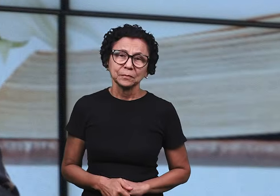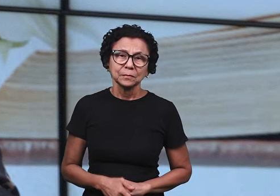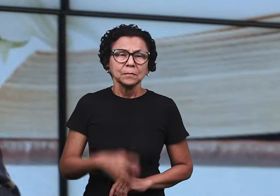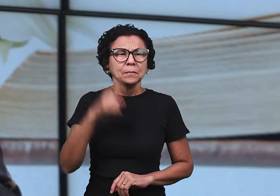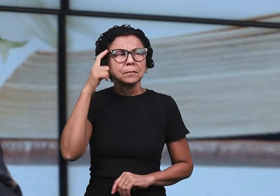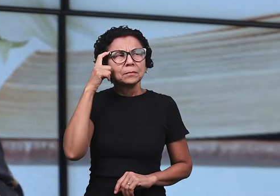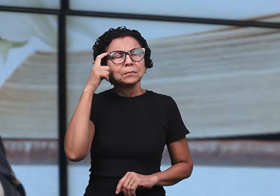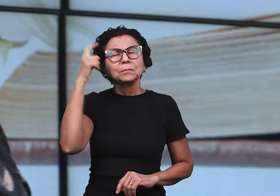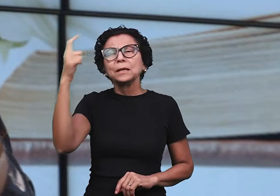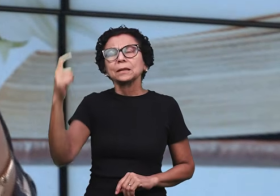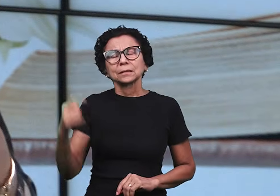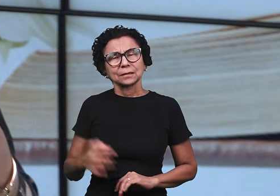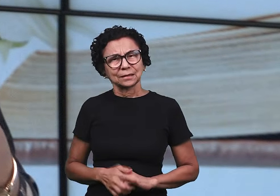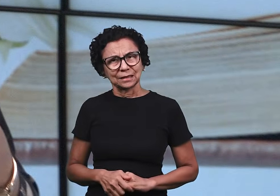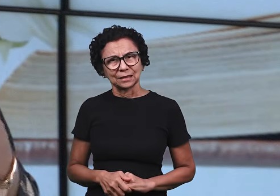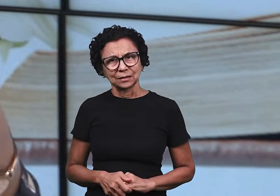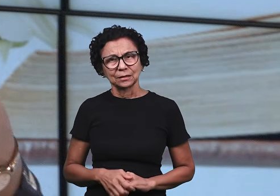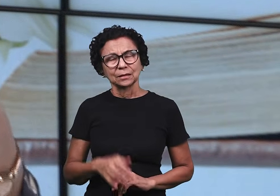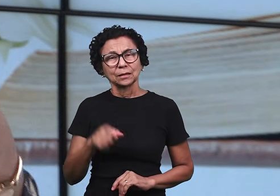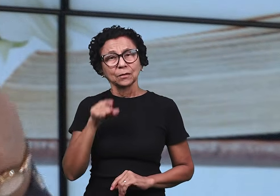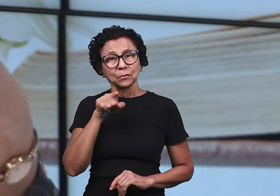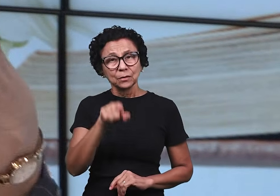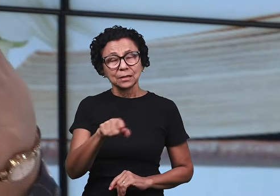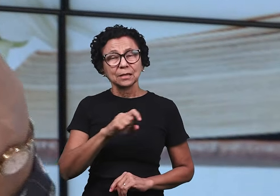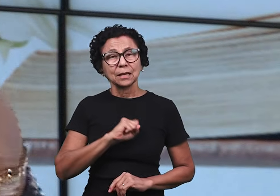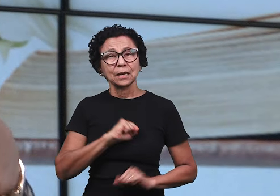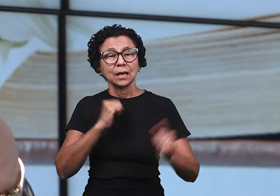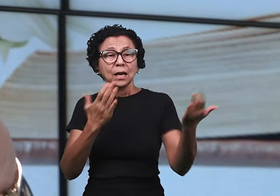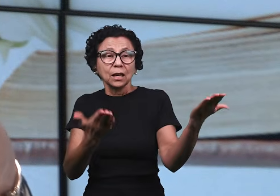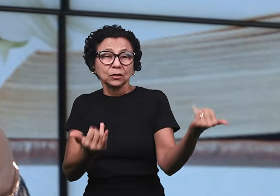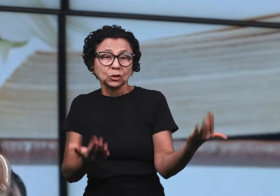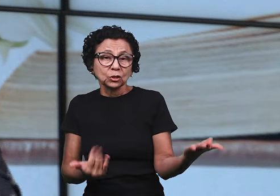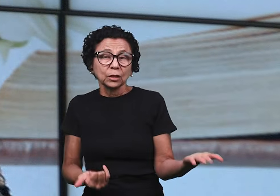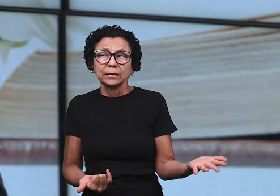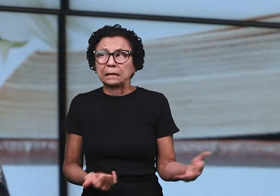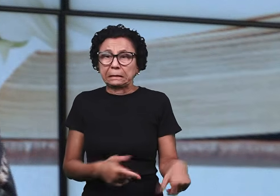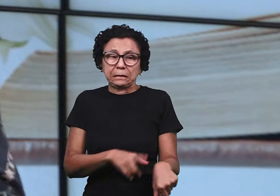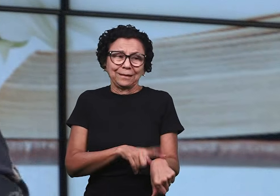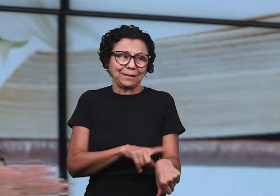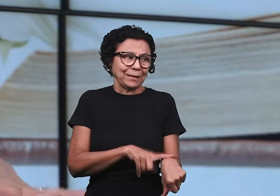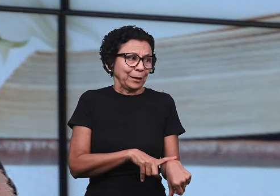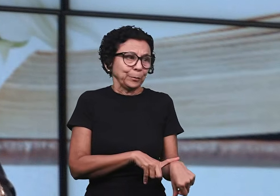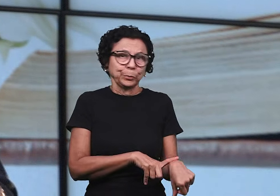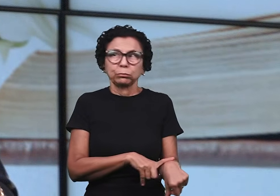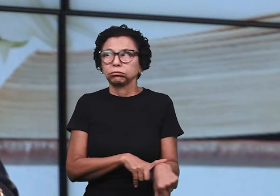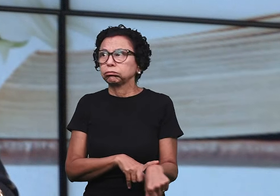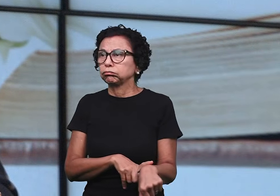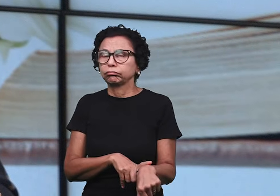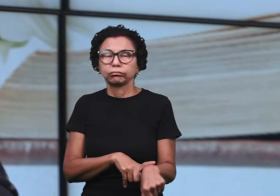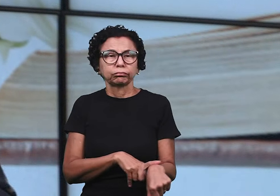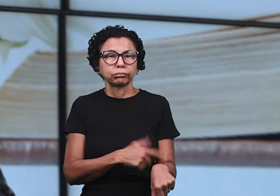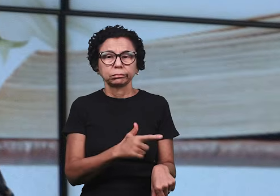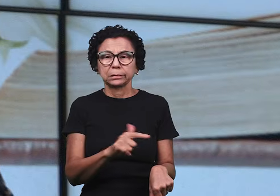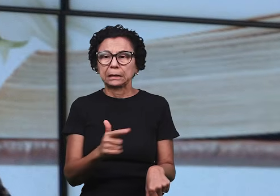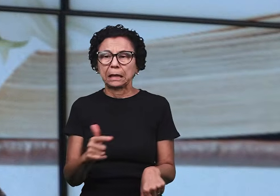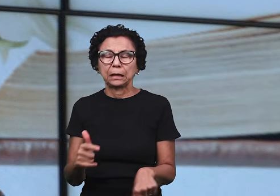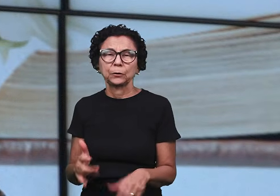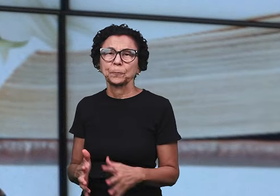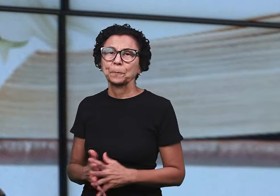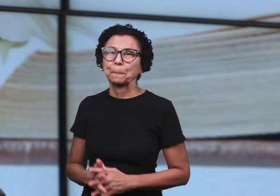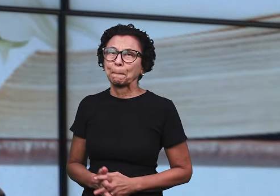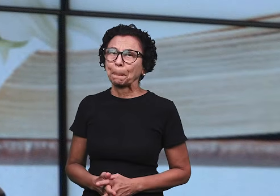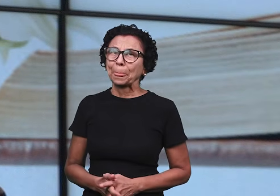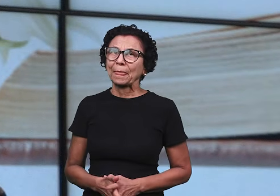verdadeiro adorador, pensa nisso, você que está nos assistindo, você que é jovem, que às vezes pensa que não tem tempo para nada.